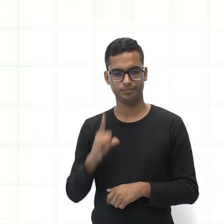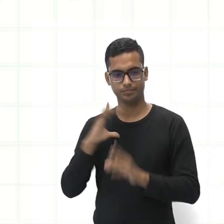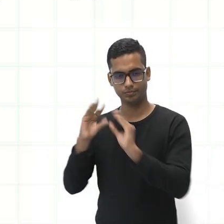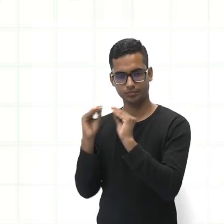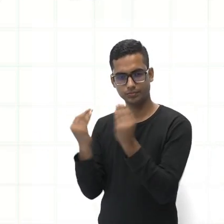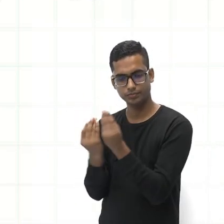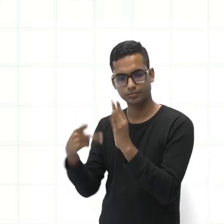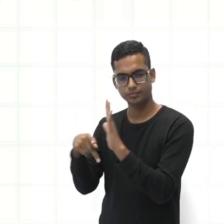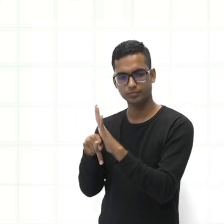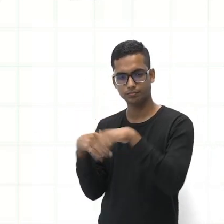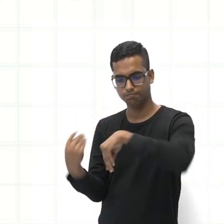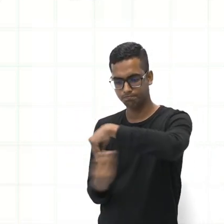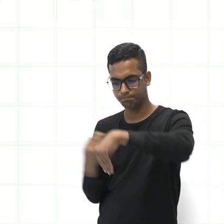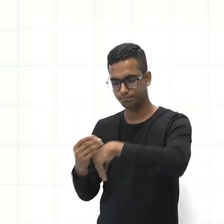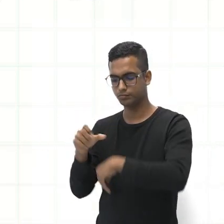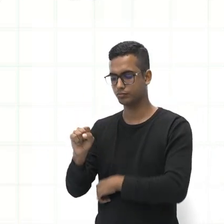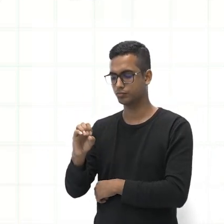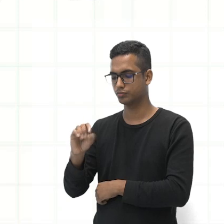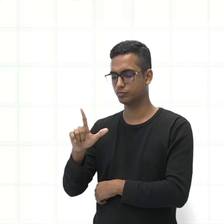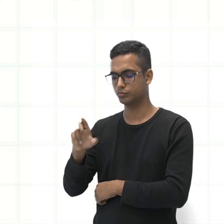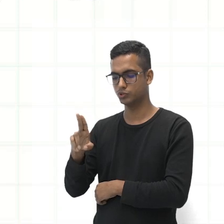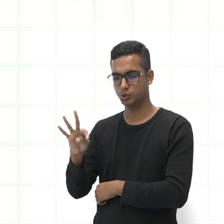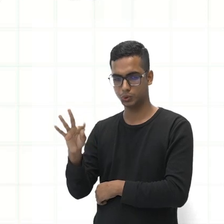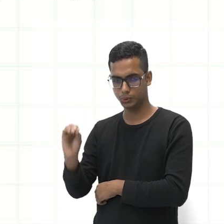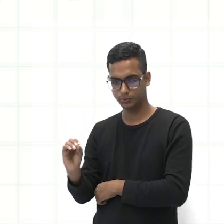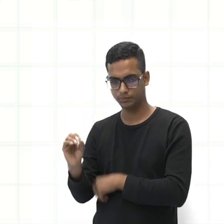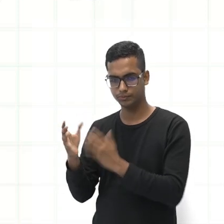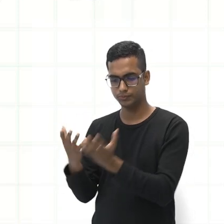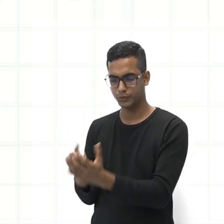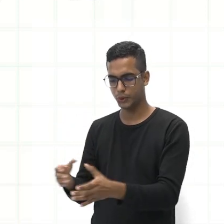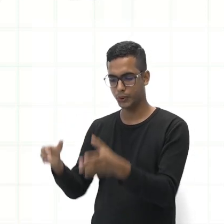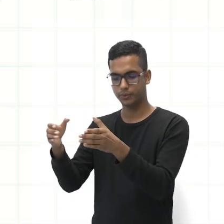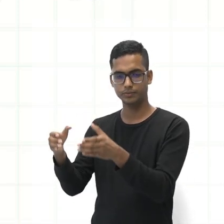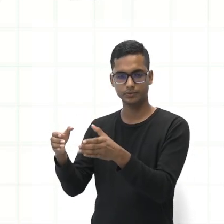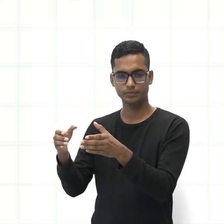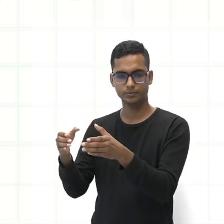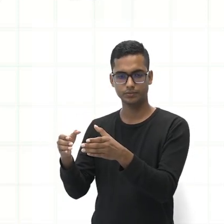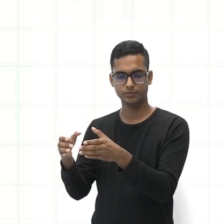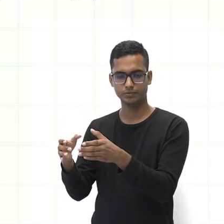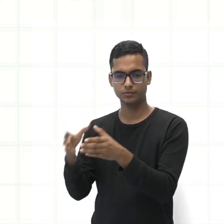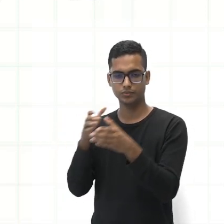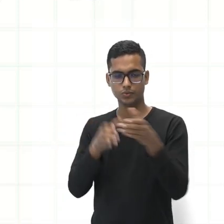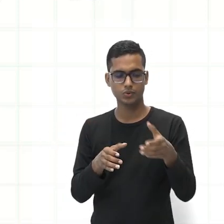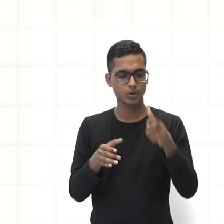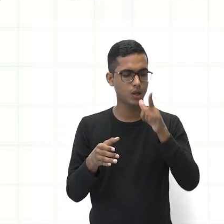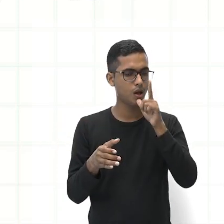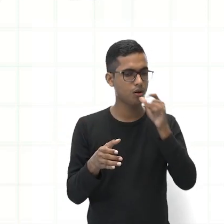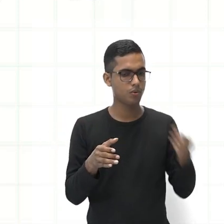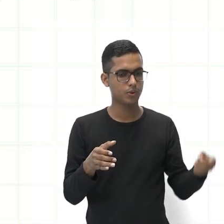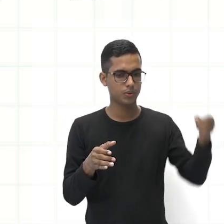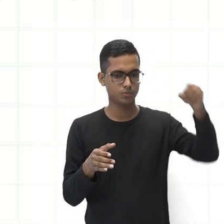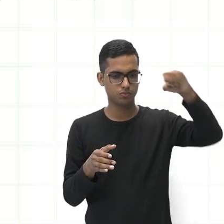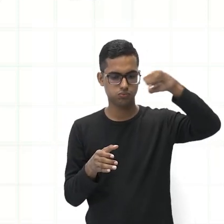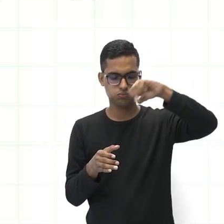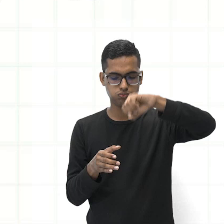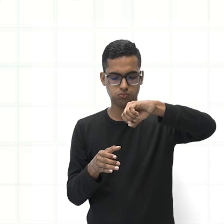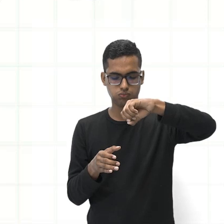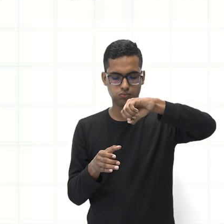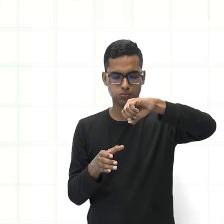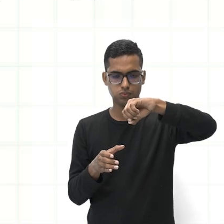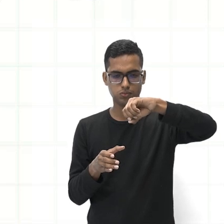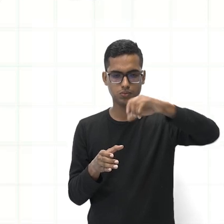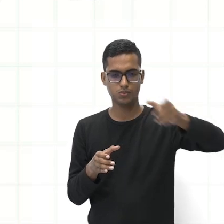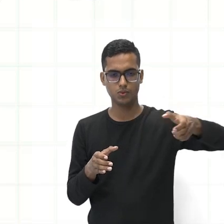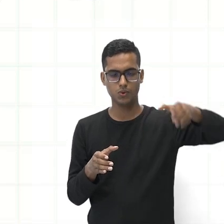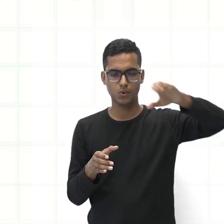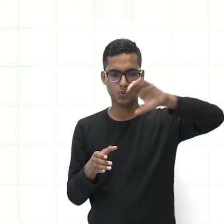solução com o soluto, certo? Eu vou adicionar o solvente, nosso solvente aqui